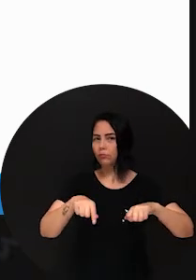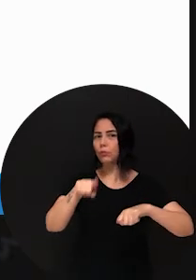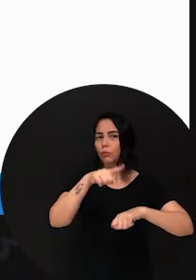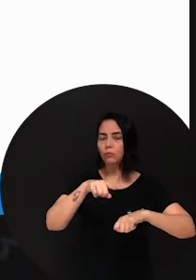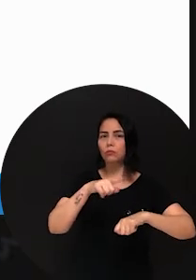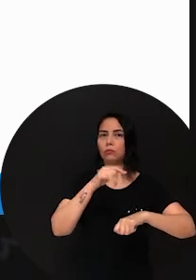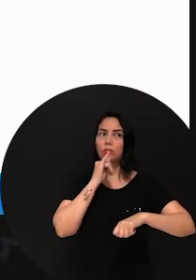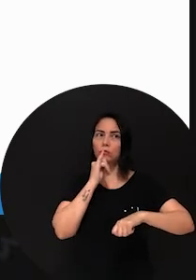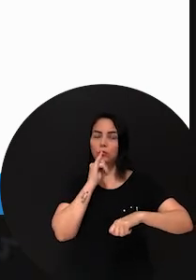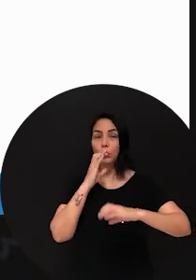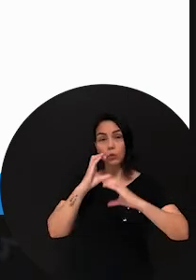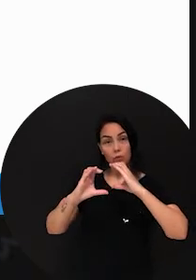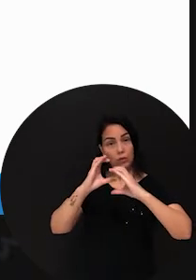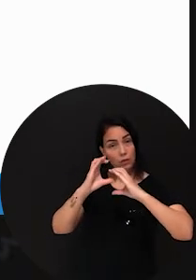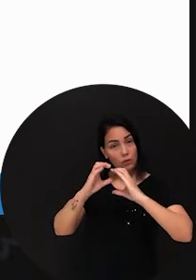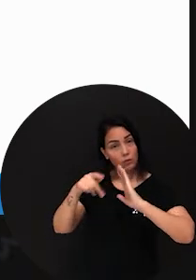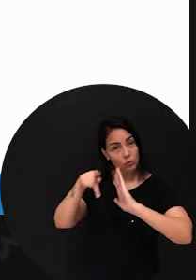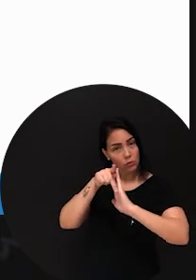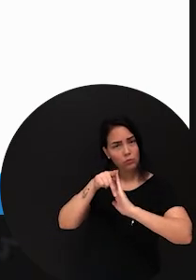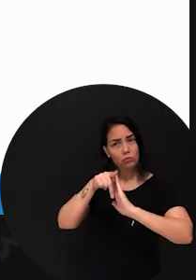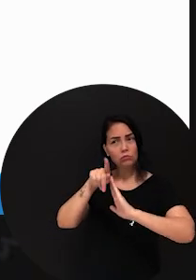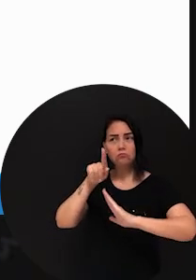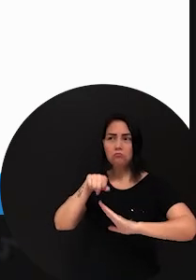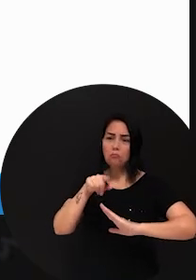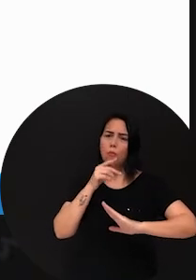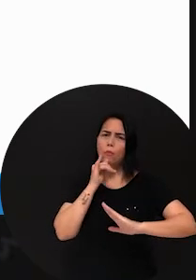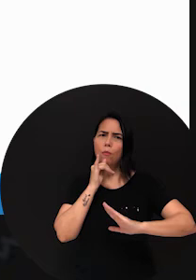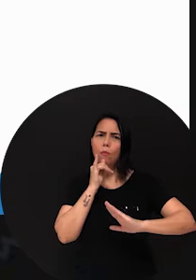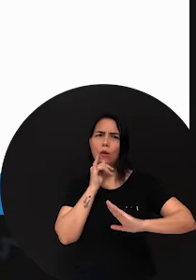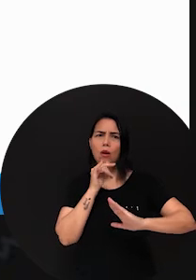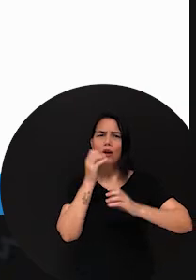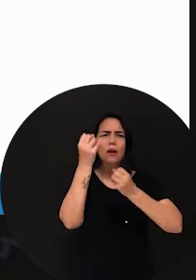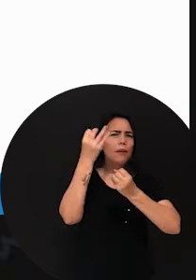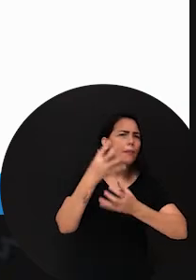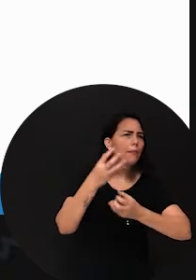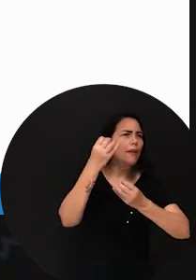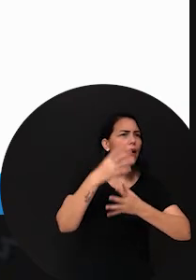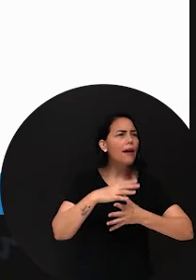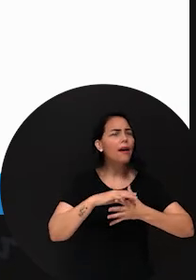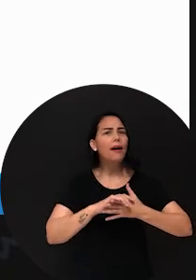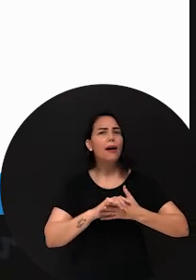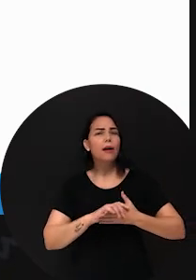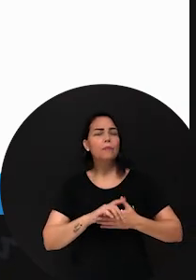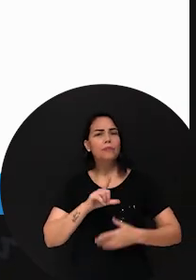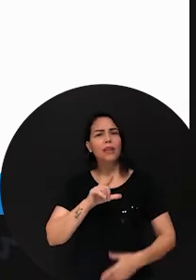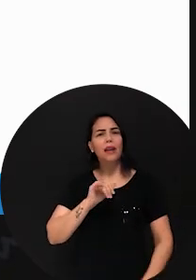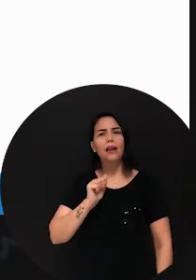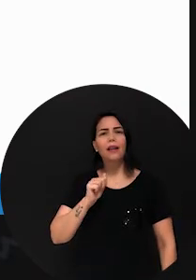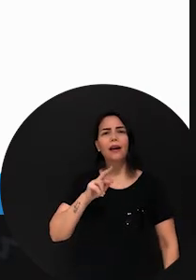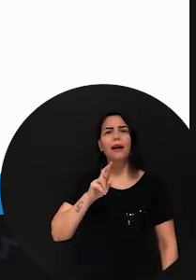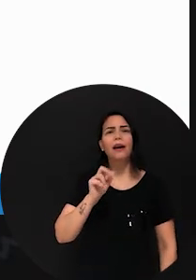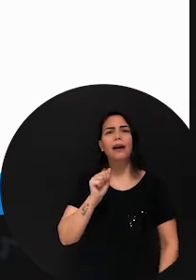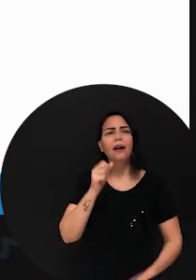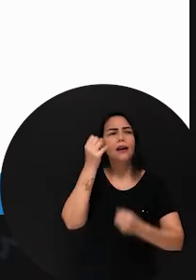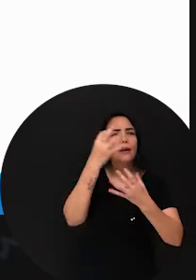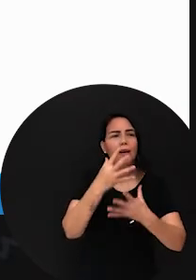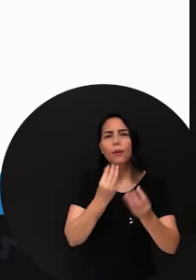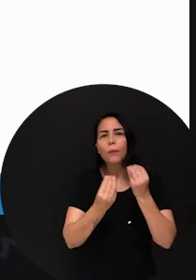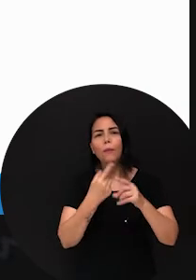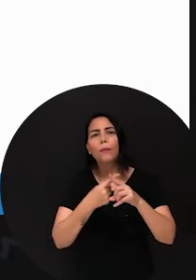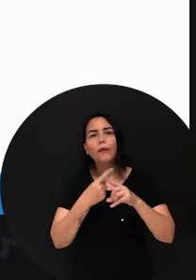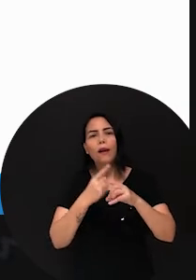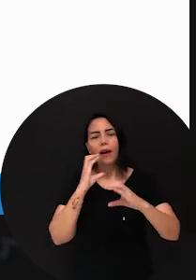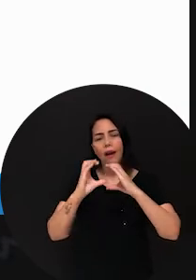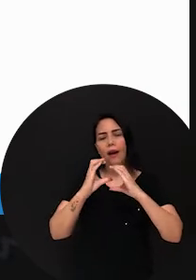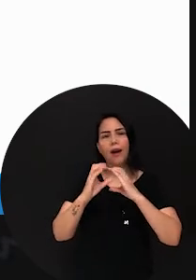No caso aqui do canto, até, Liara, por gentileza, explica para o nosso público por que a aula de canto ainda